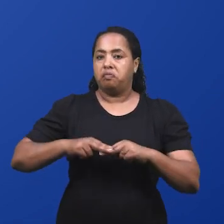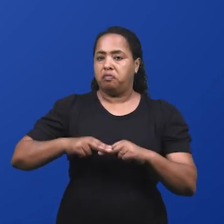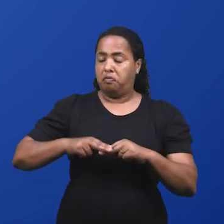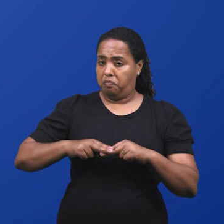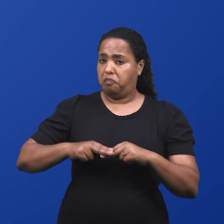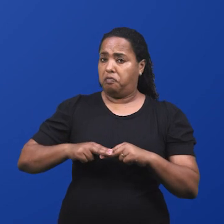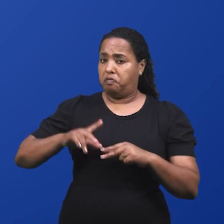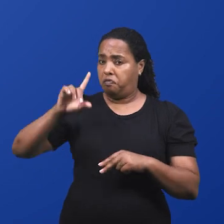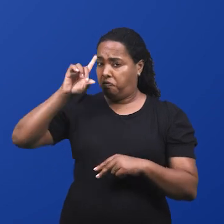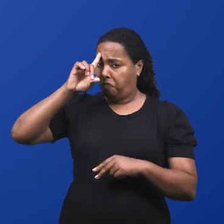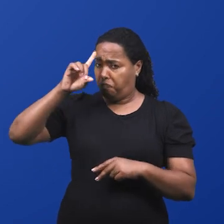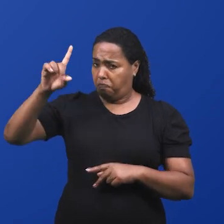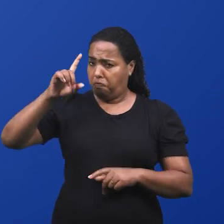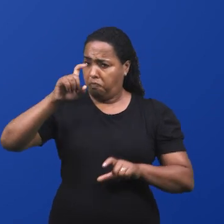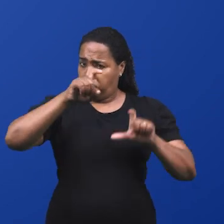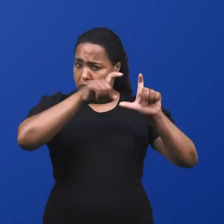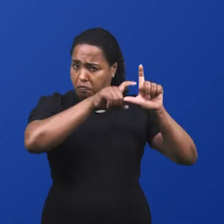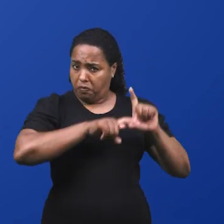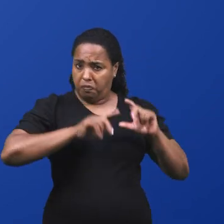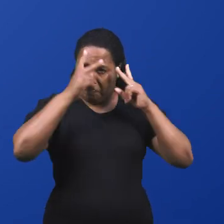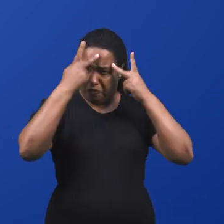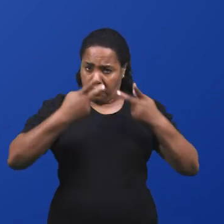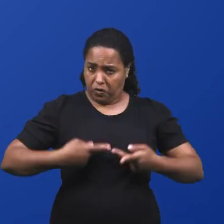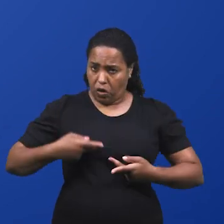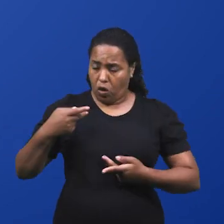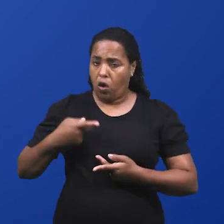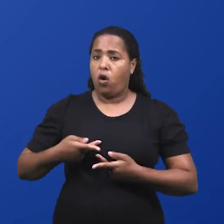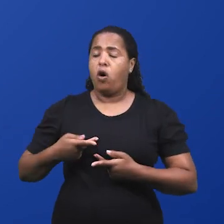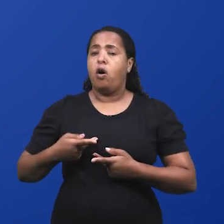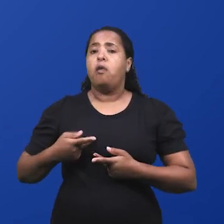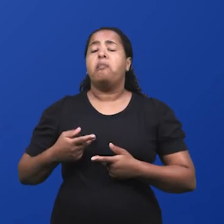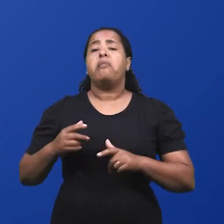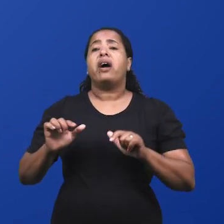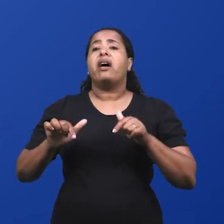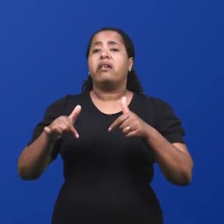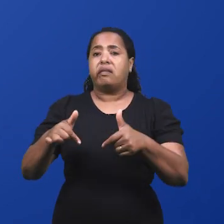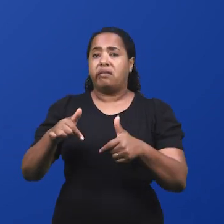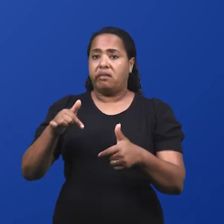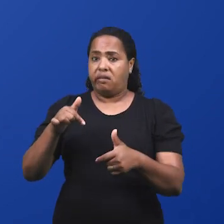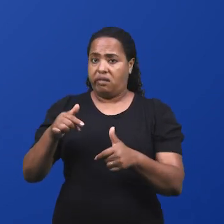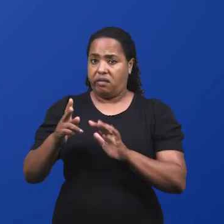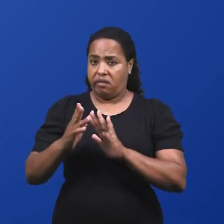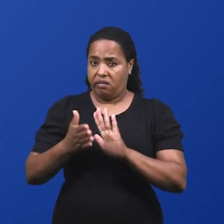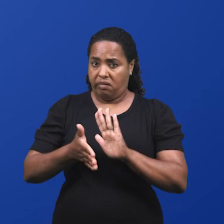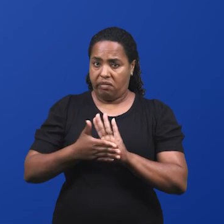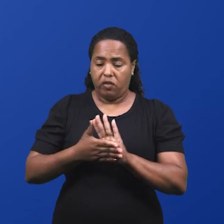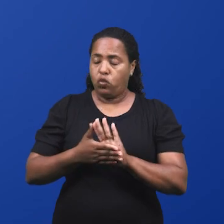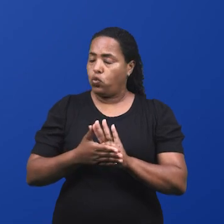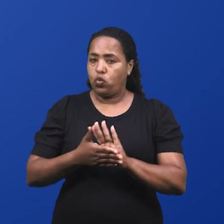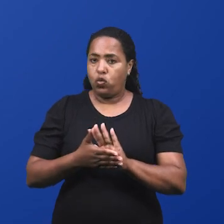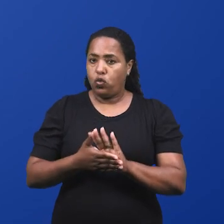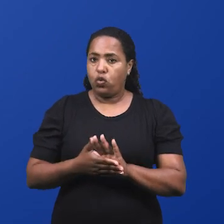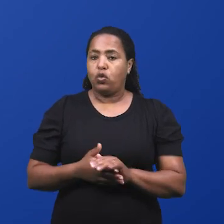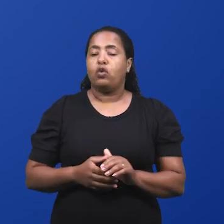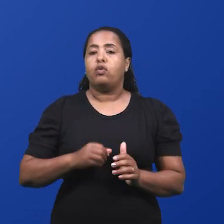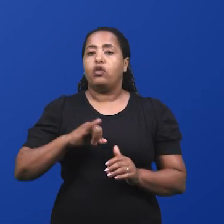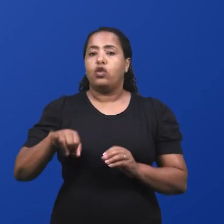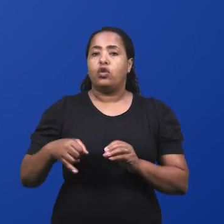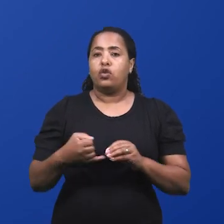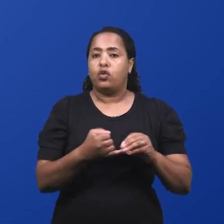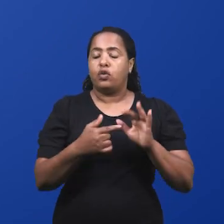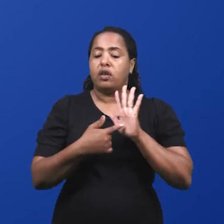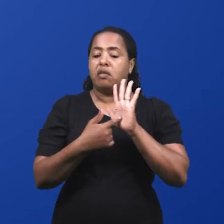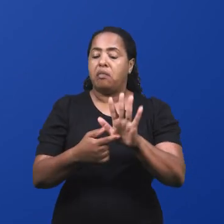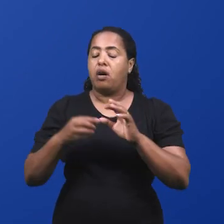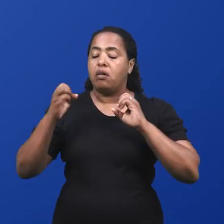viva, porque Deus ele não depende do homem para cumprir com seu projeto. E a palavra do Senhor no livro de Josué, capítulo